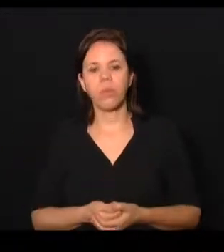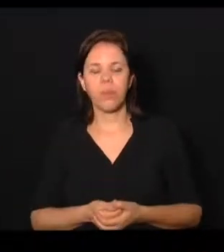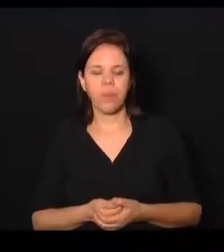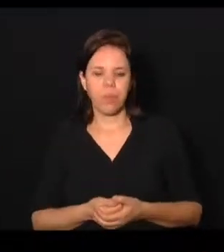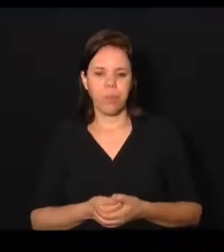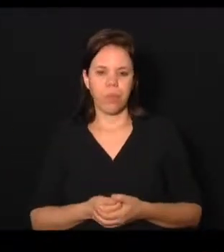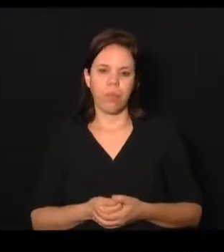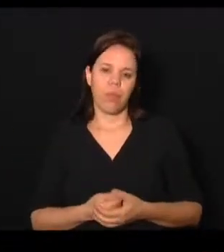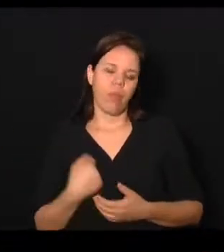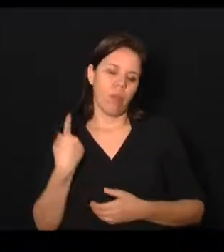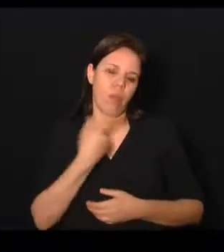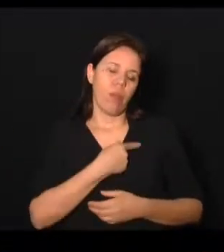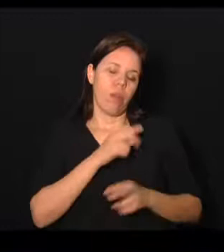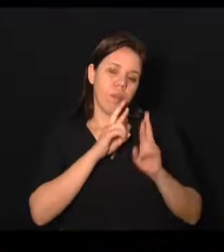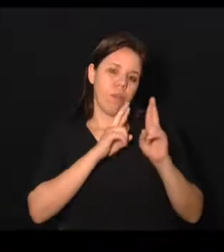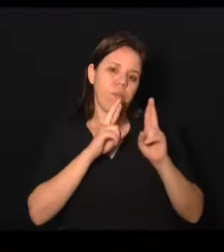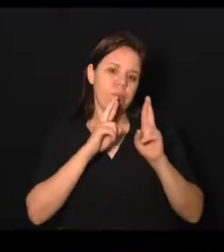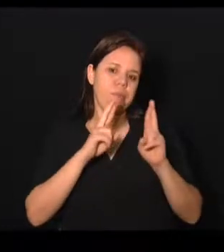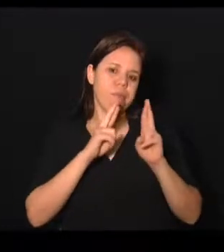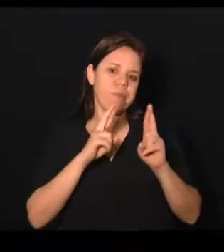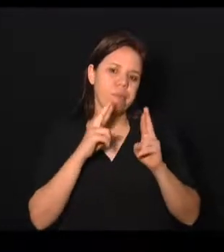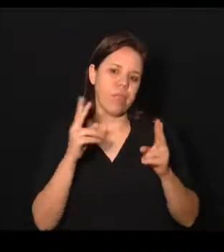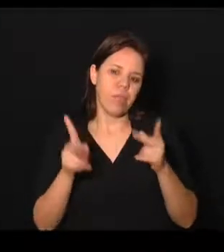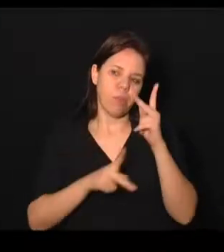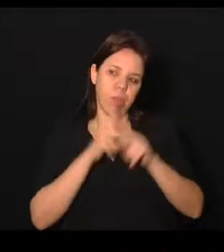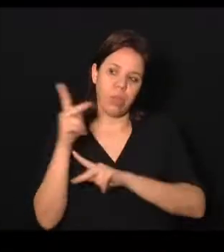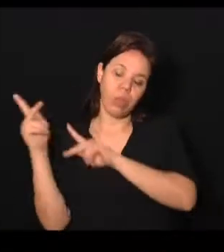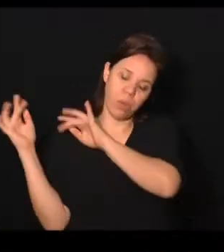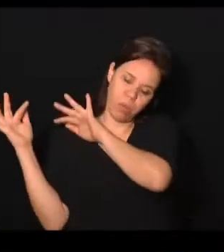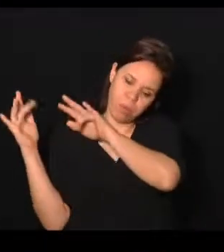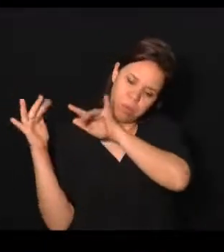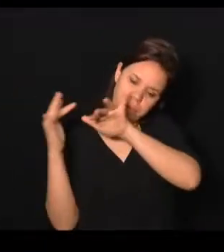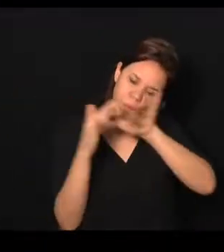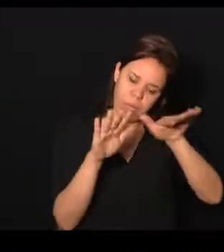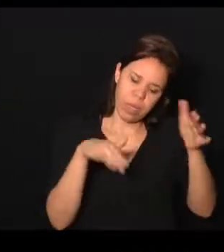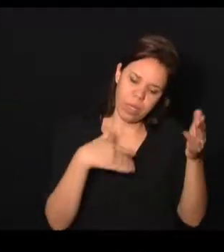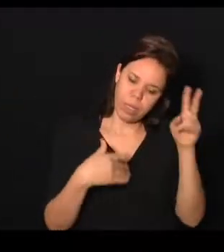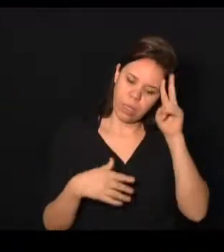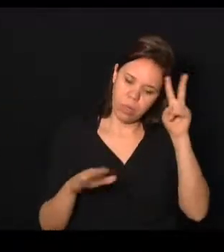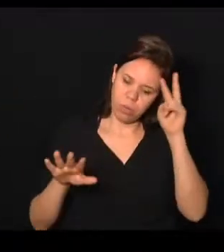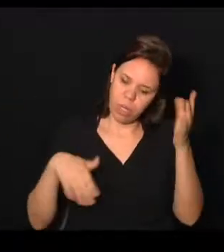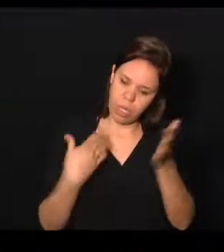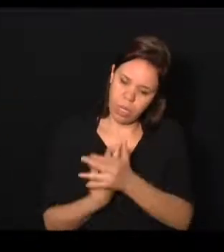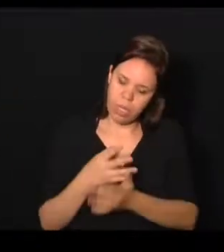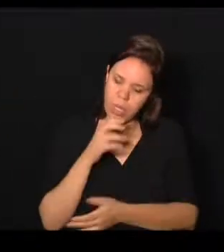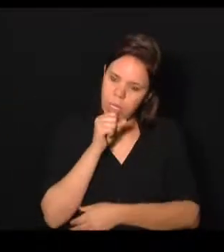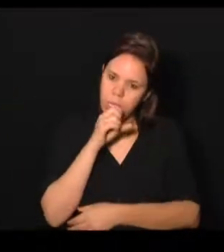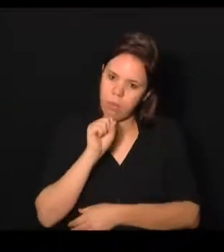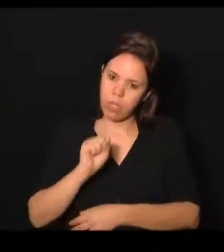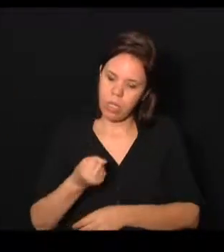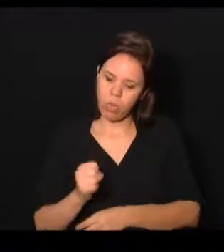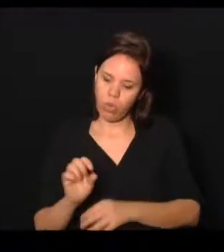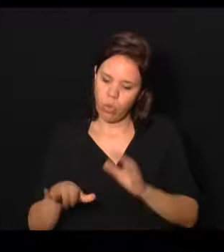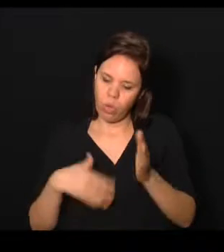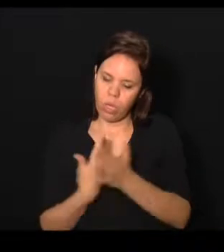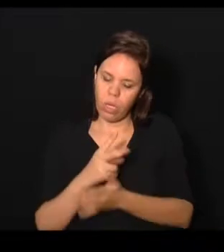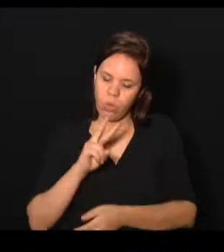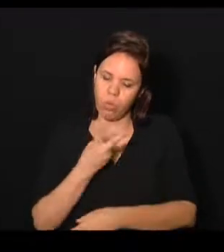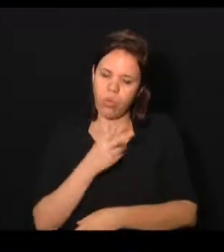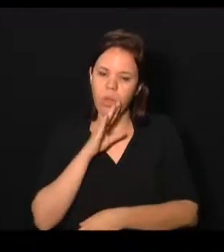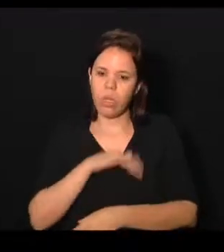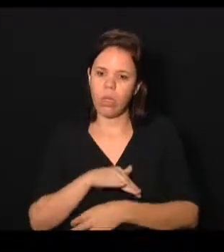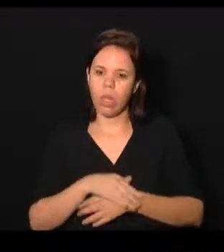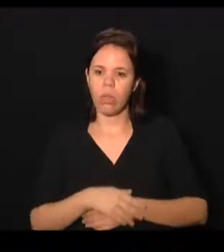E a gente espera que a população compareça, então, de segunda a sábado, das 8 às 14 horas, para doar